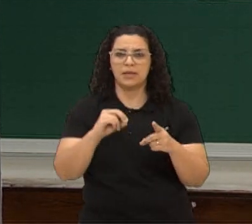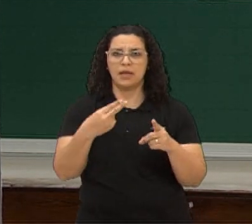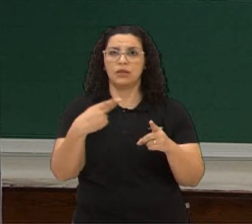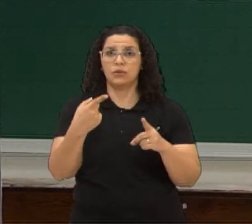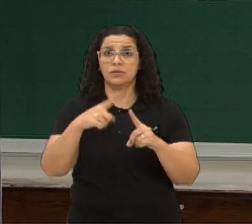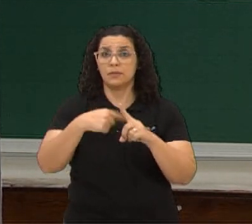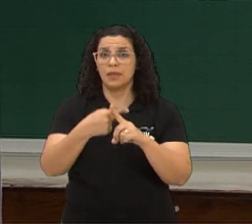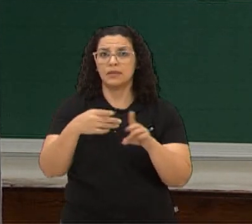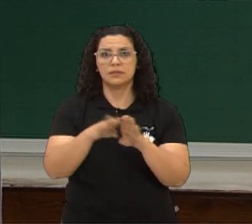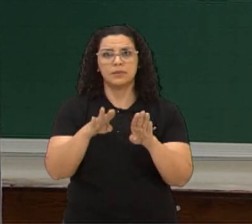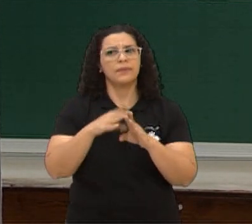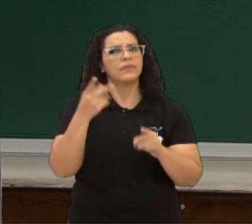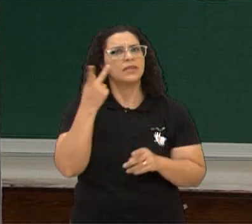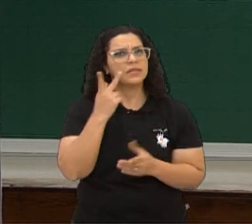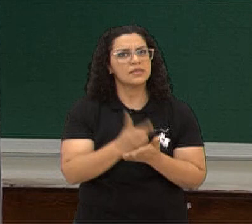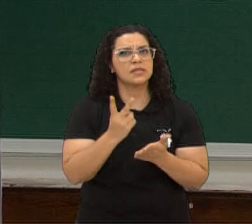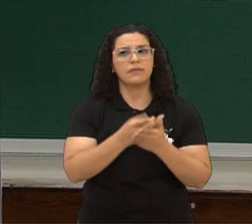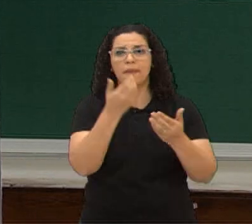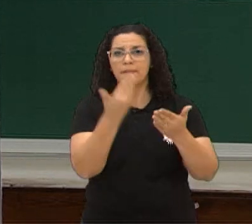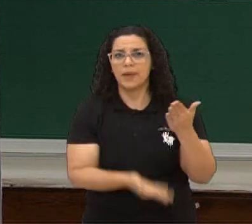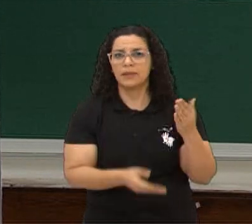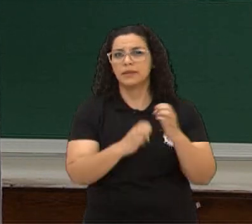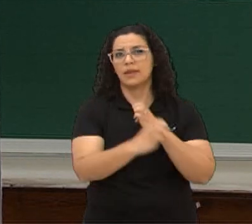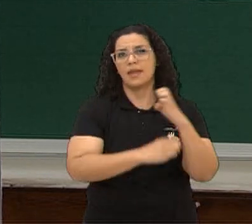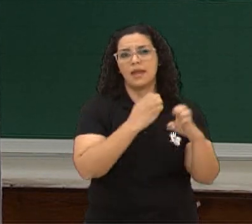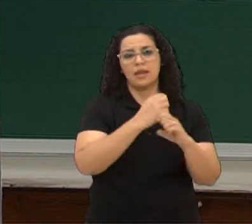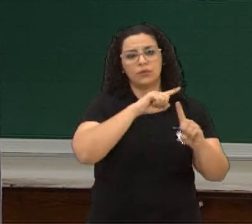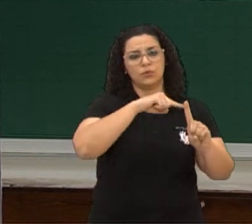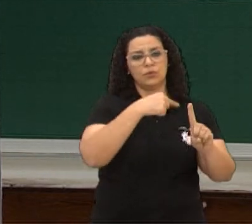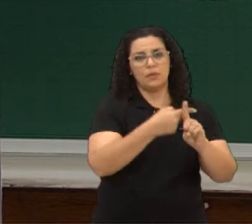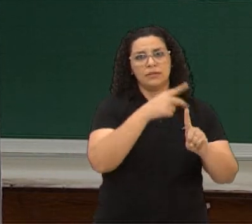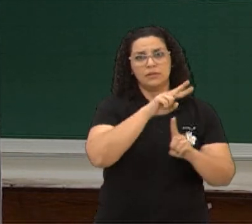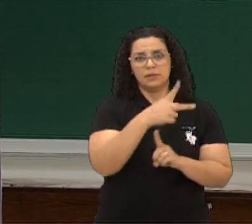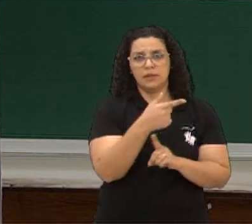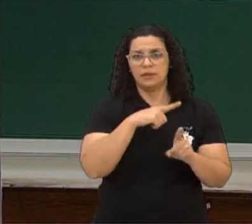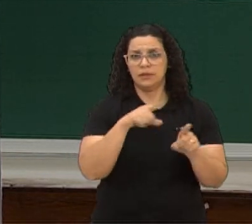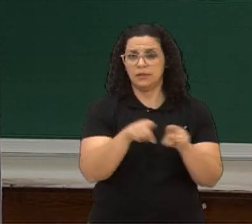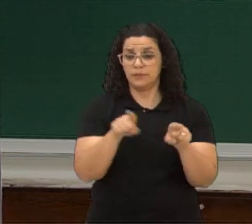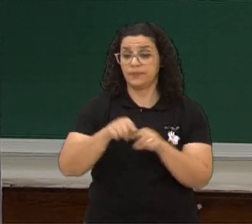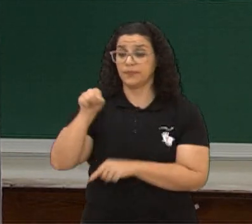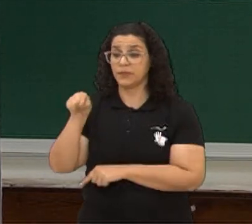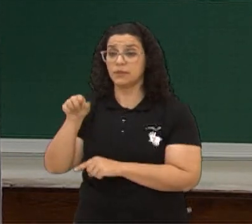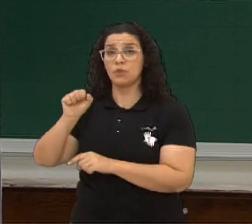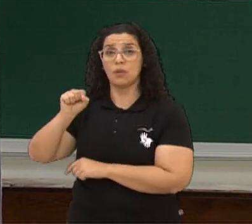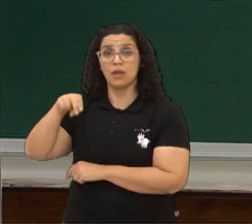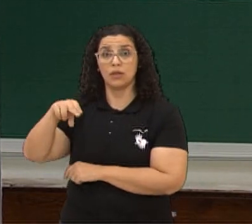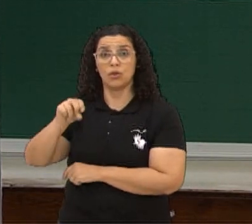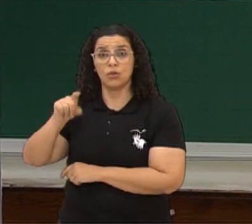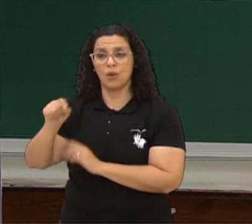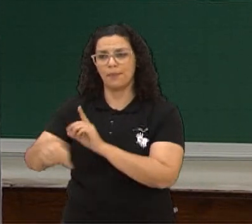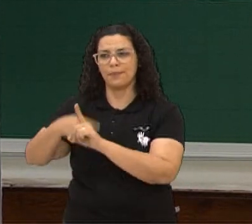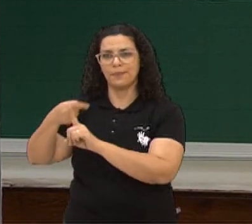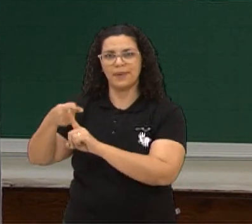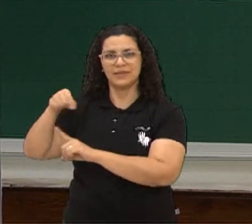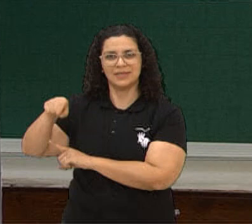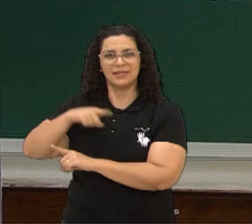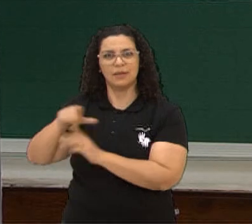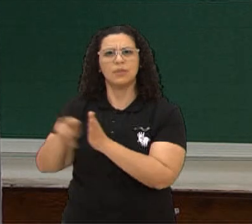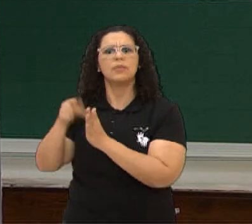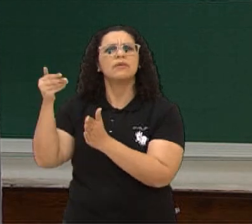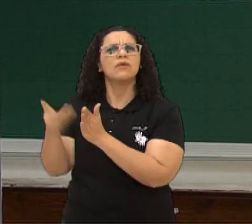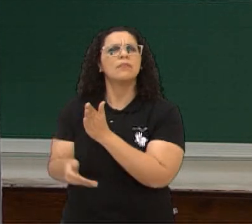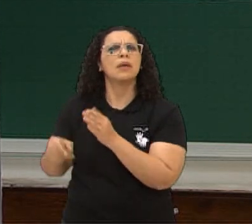Ca2+, a tendência é que descarregue o H+. E no caso lá do ânodo do polo positivo, quem